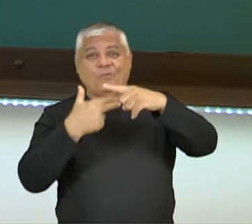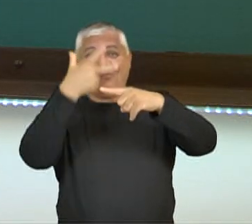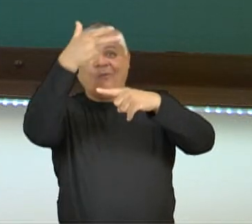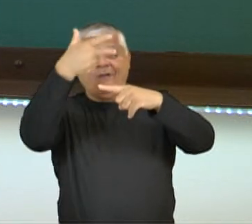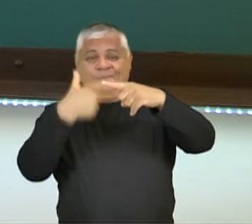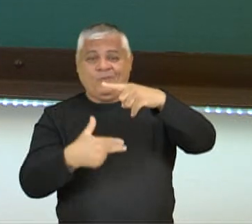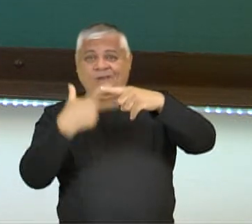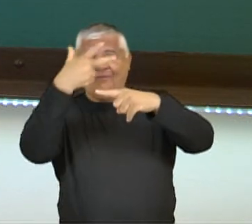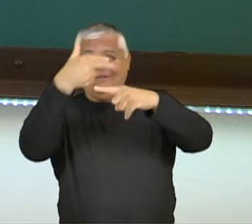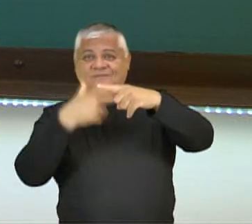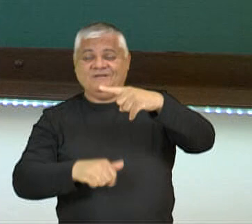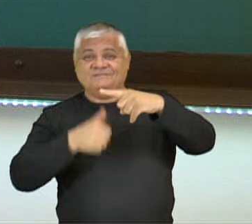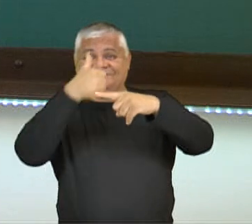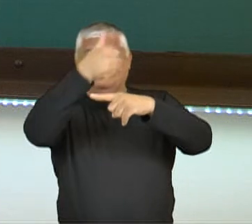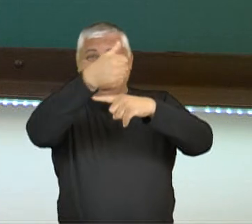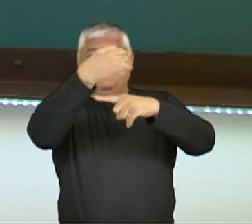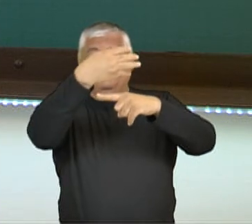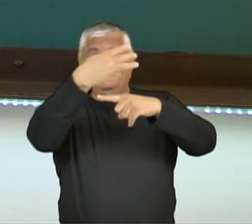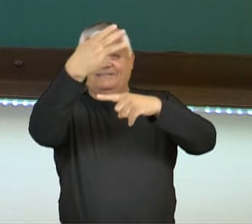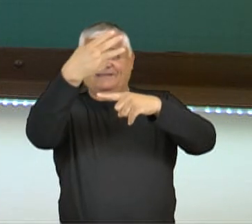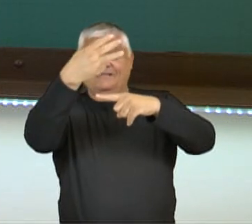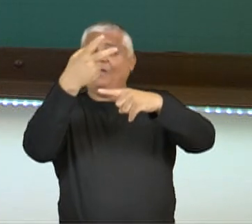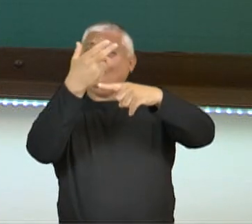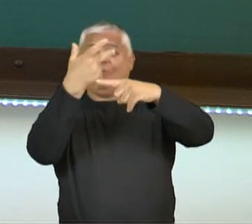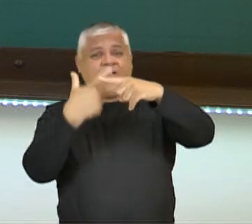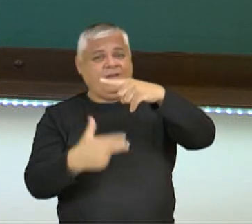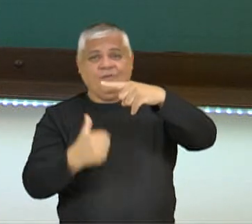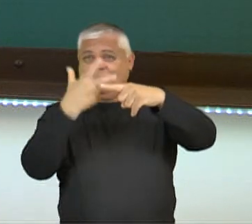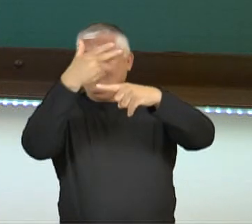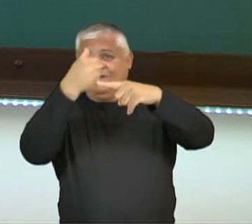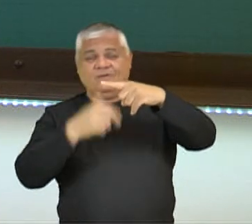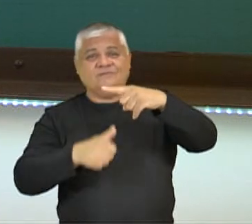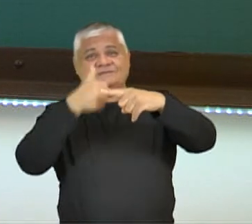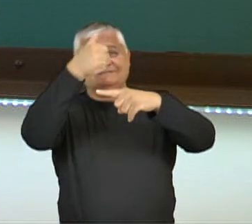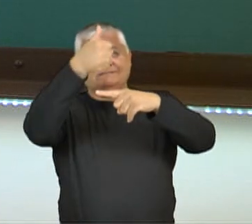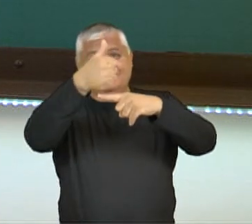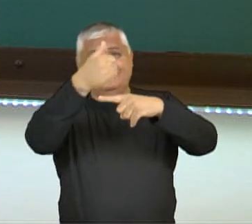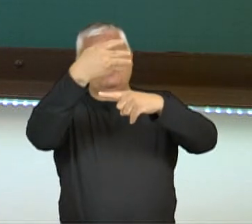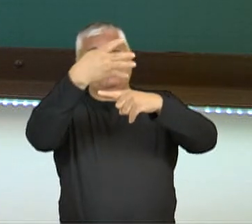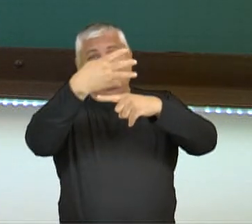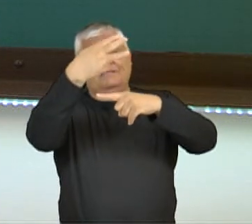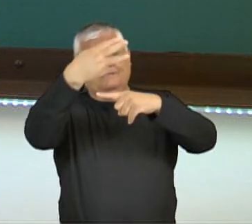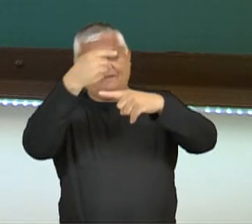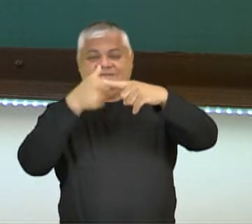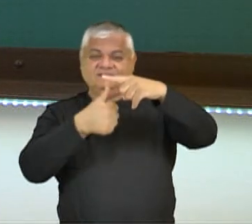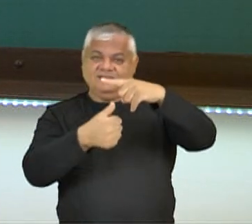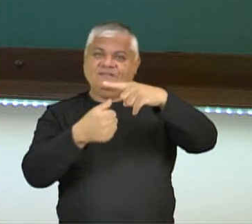que medir igual ao de baixo. Eles são opostos pelo vértice. E opostos pelo vértice são